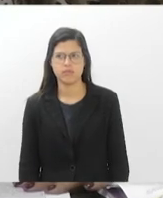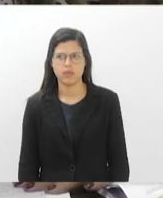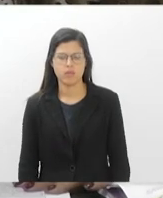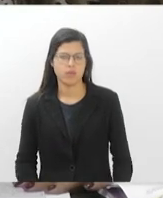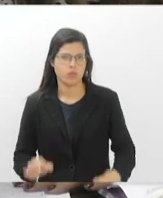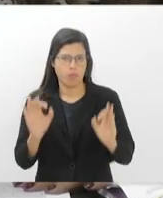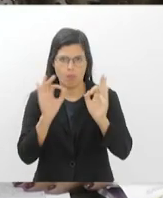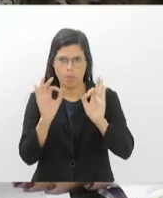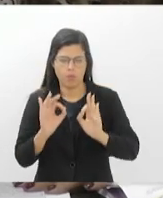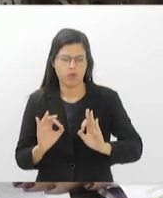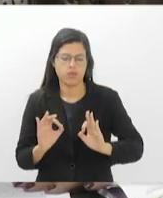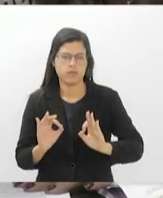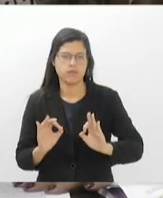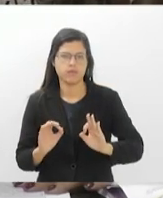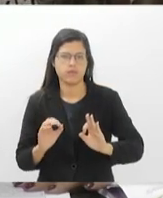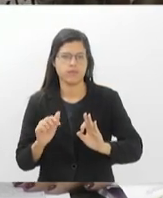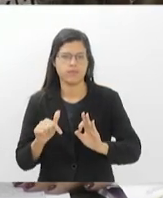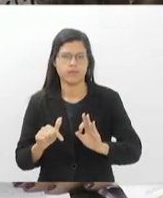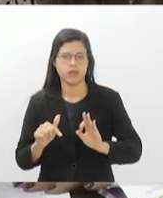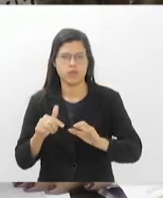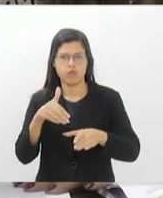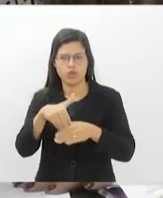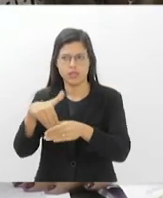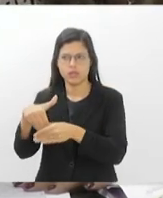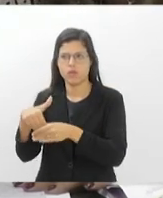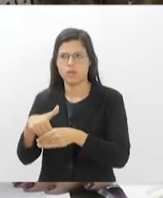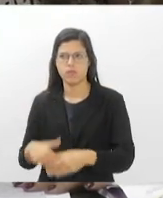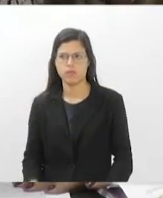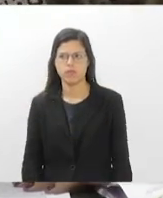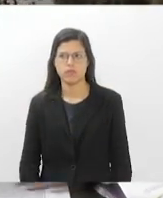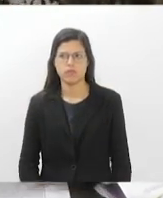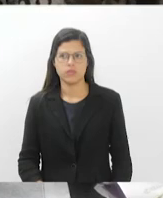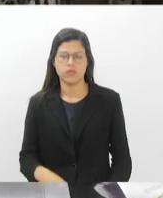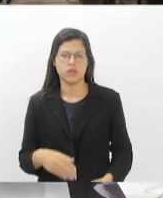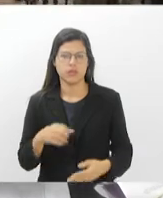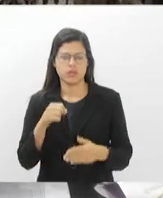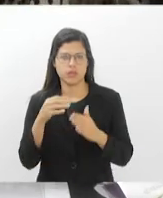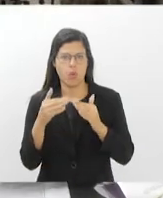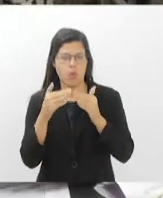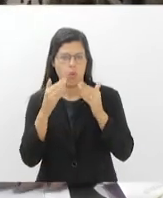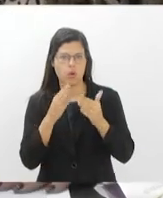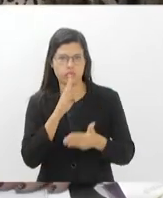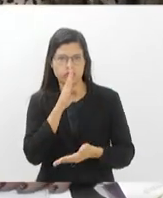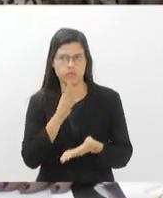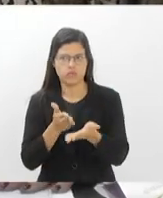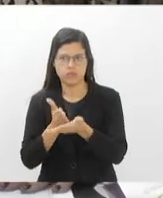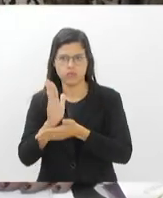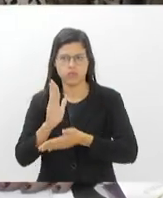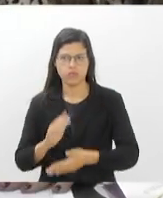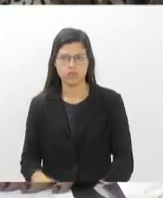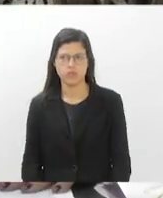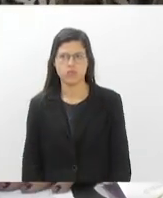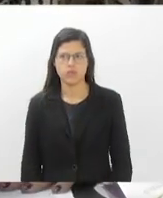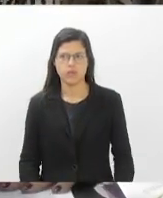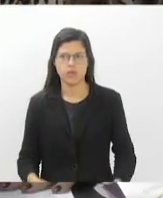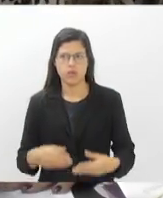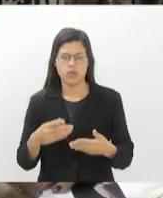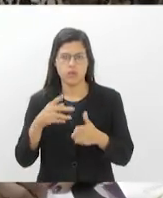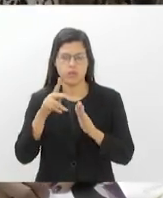Não havendo quem queira discutir, em votação. Senhores que aprovam, permaneçam como estão. Aprovado. O projeto está